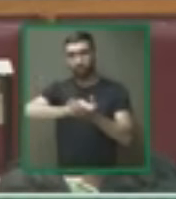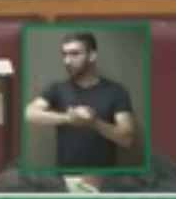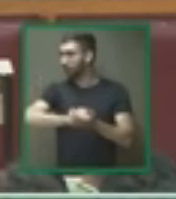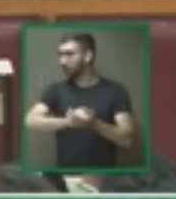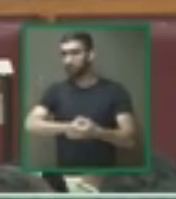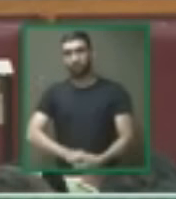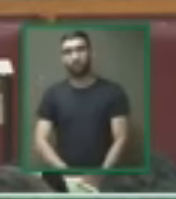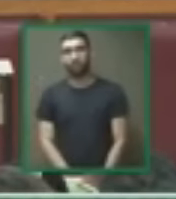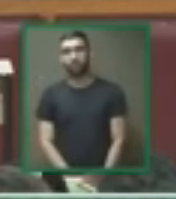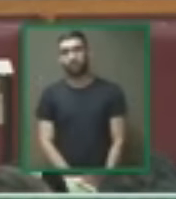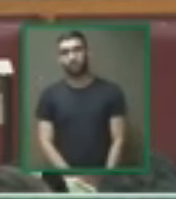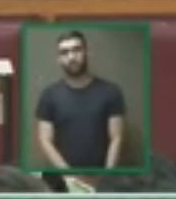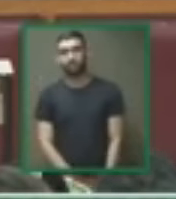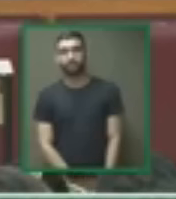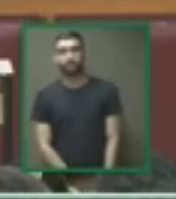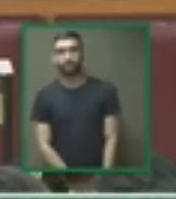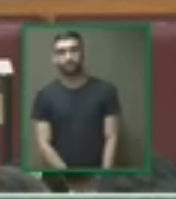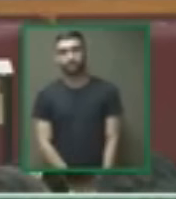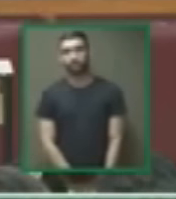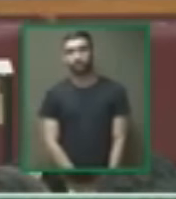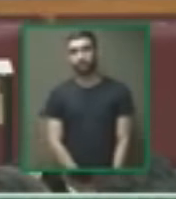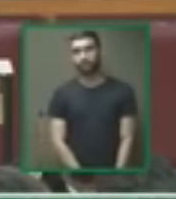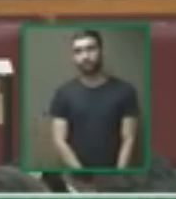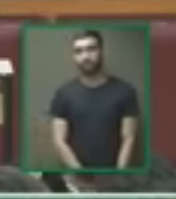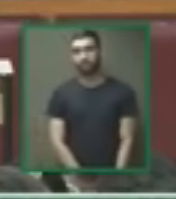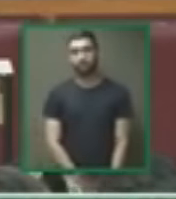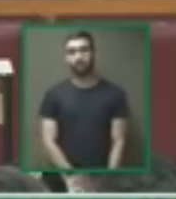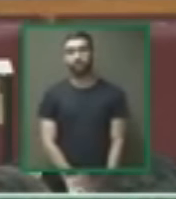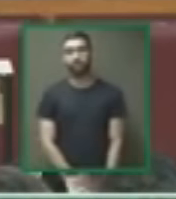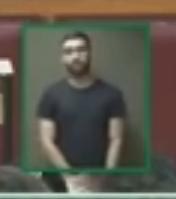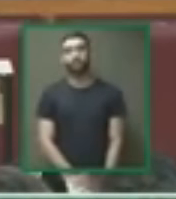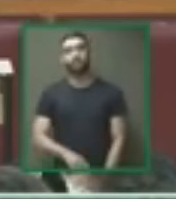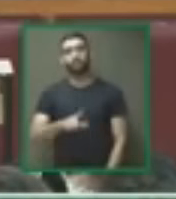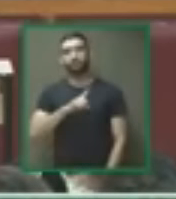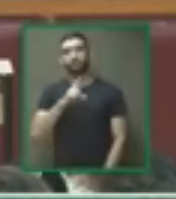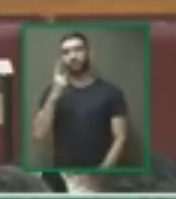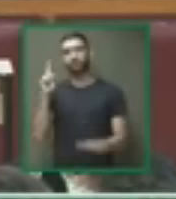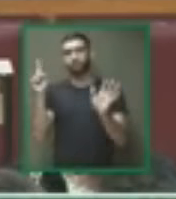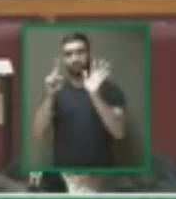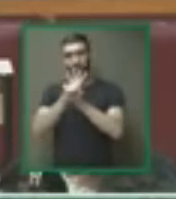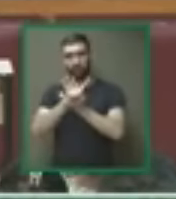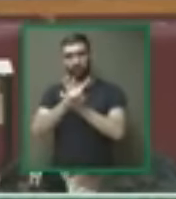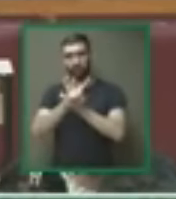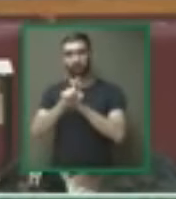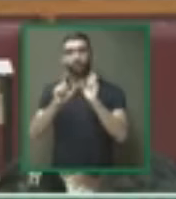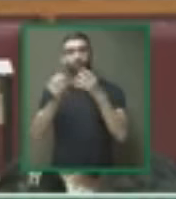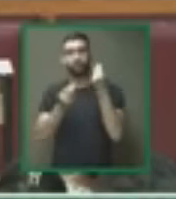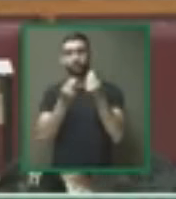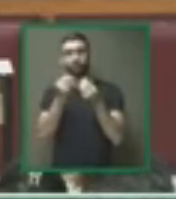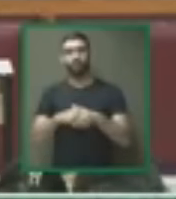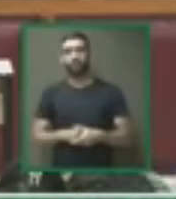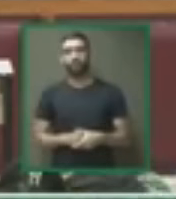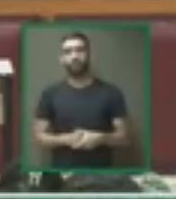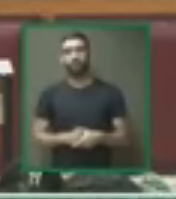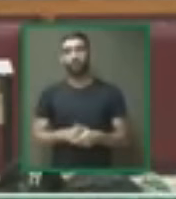Recording in progress. Senhor Wesley, tem uma pergunta aqui de um jurado que é o seguinte.